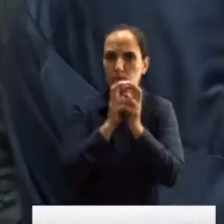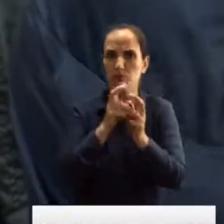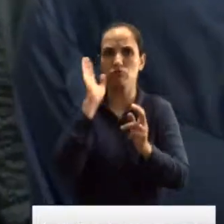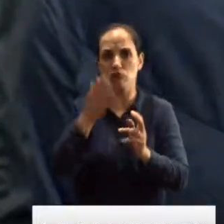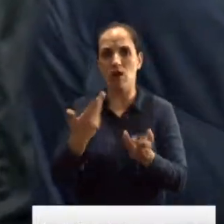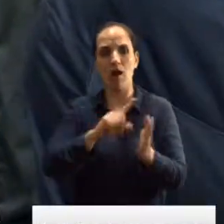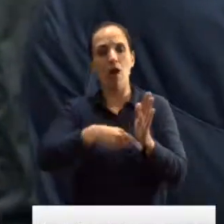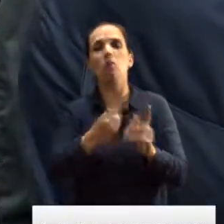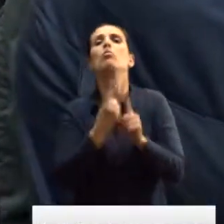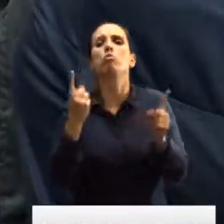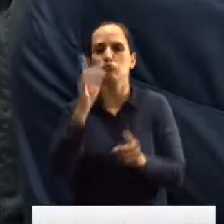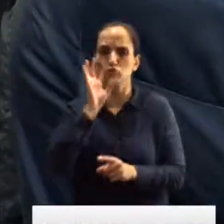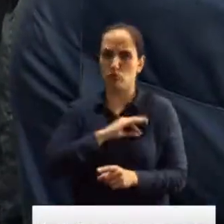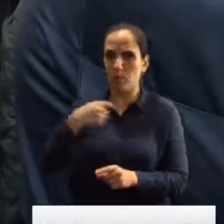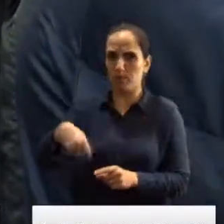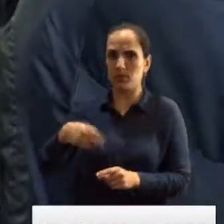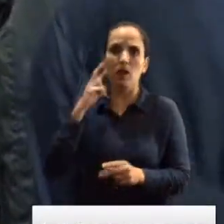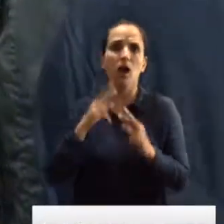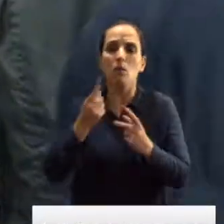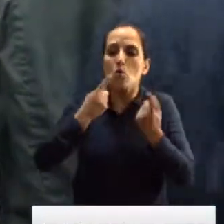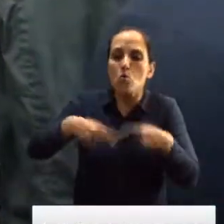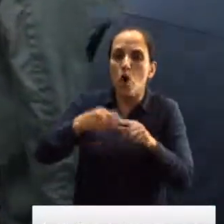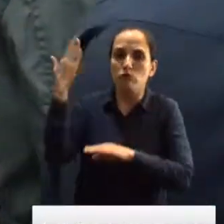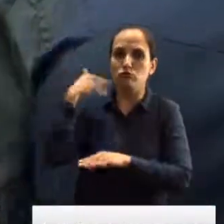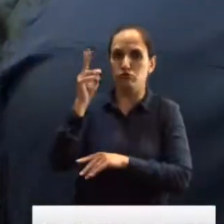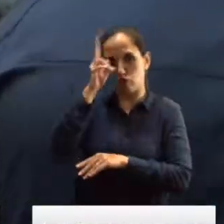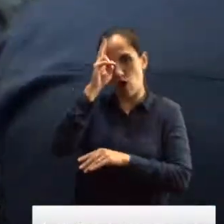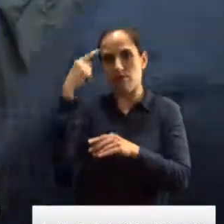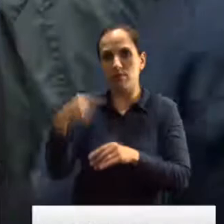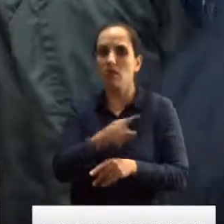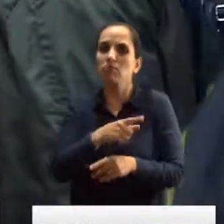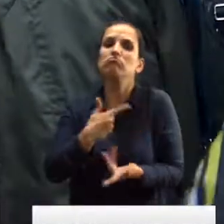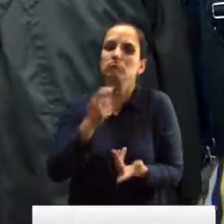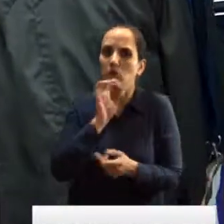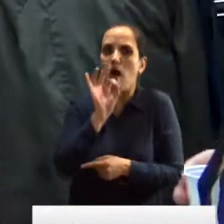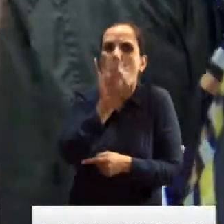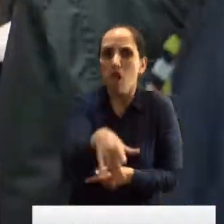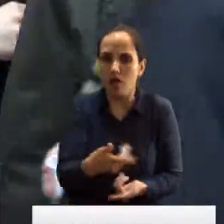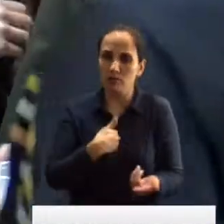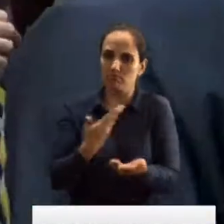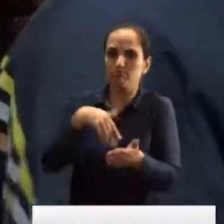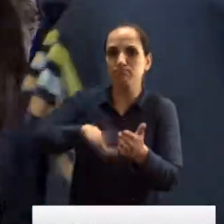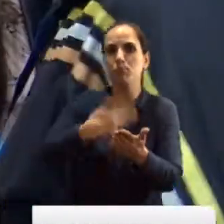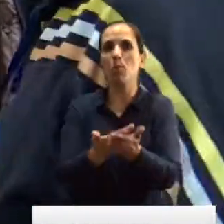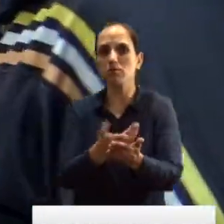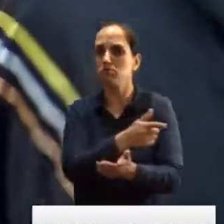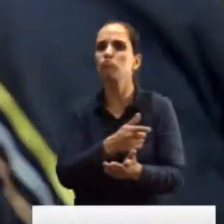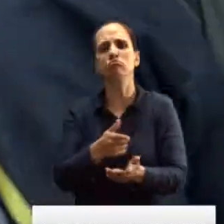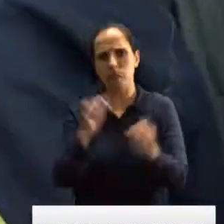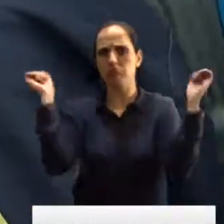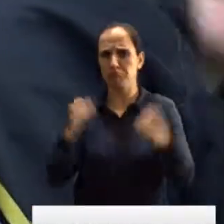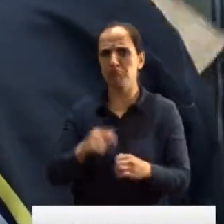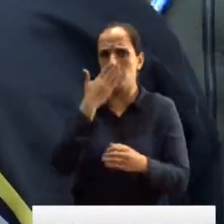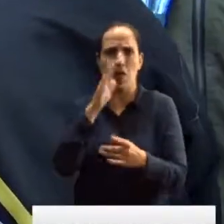em Águeda. Aconteceu em Águeda porque o Sr. Presidente da Câmara, numa reunião que tivemos e lhe pusemos logo a iniciativa em cima da mesa, ficou praticamente,